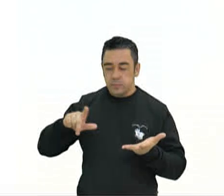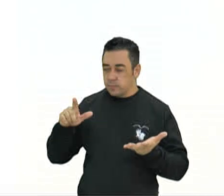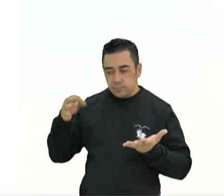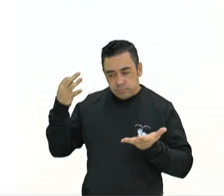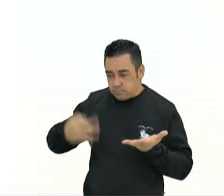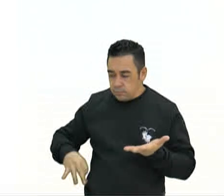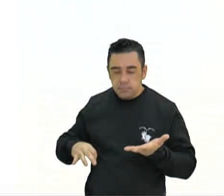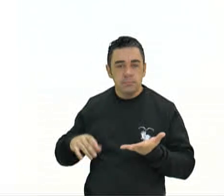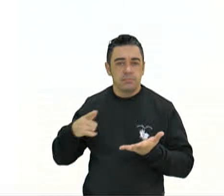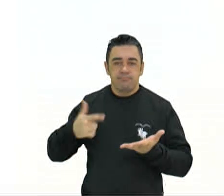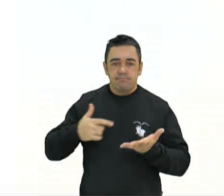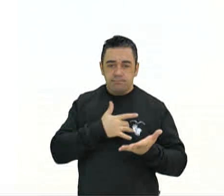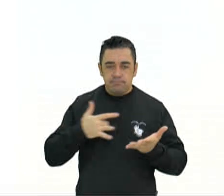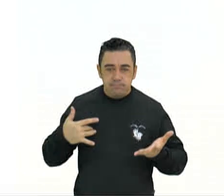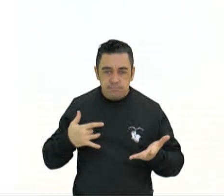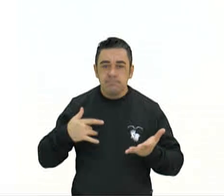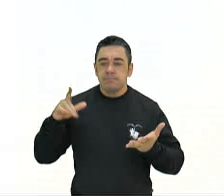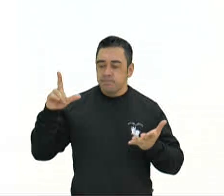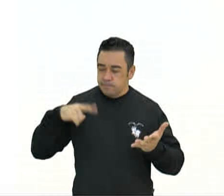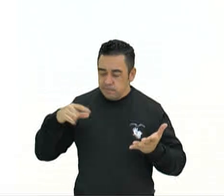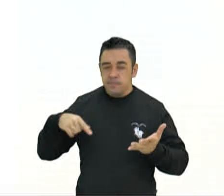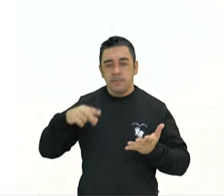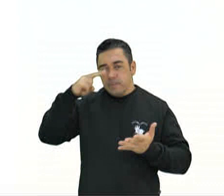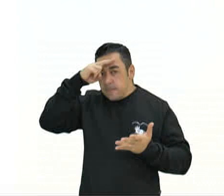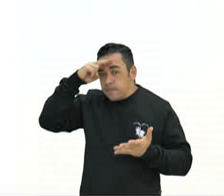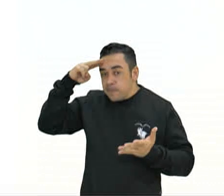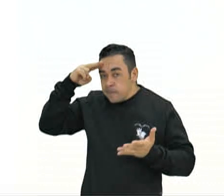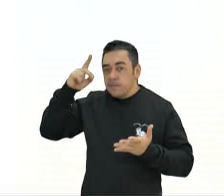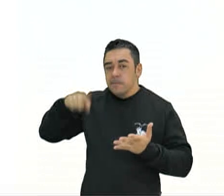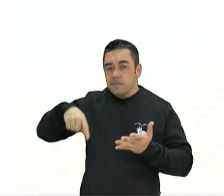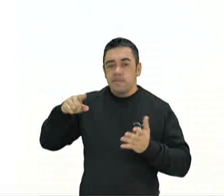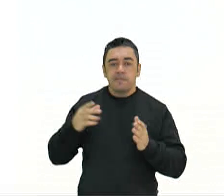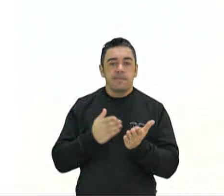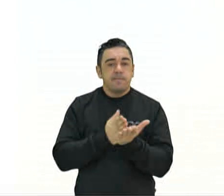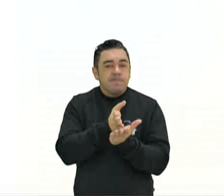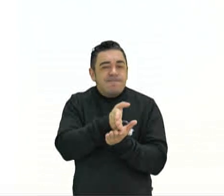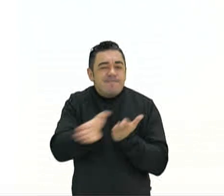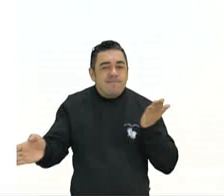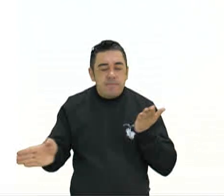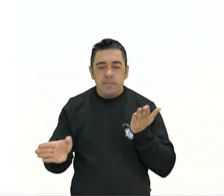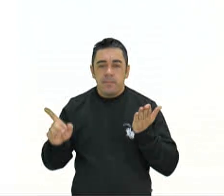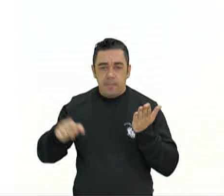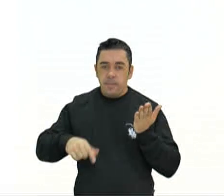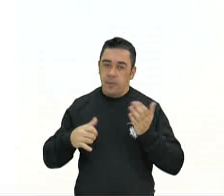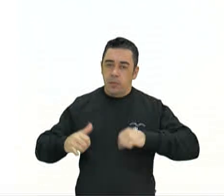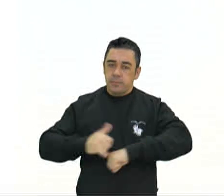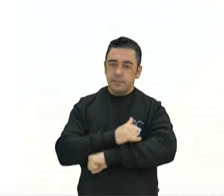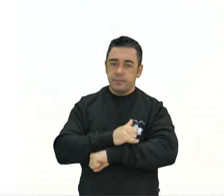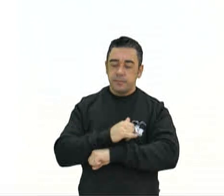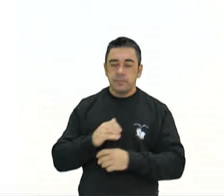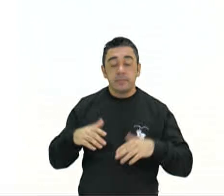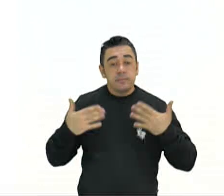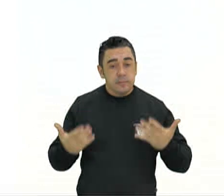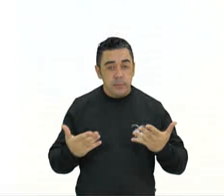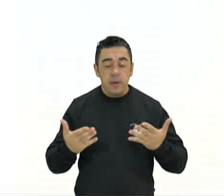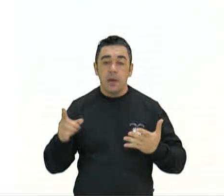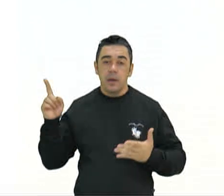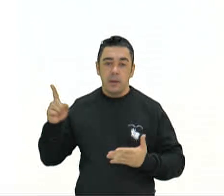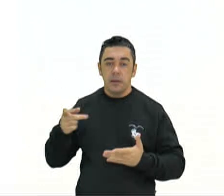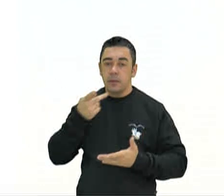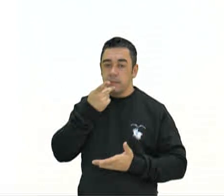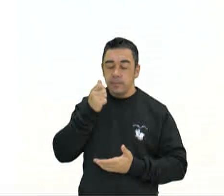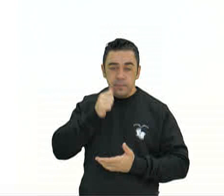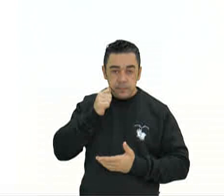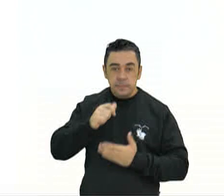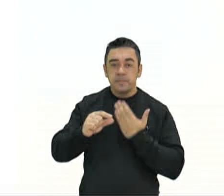comedimento, sem saúde, um corpo estigmatizado pelo desvio. O desvio pelo excesso. Entretanto, como afirma a